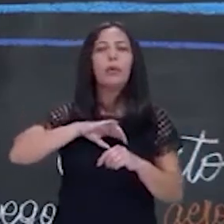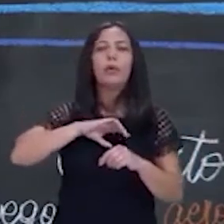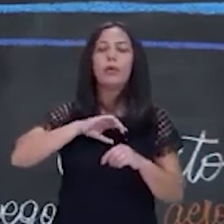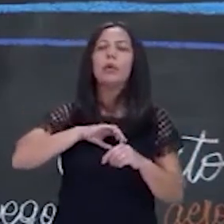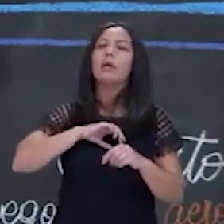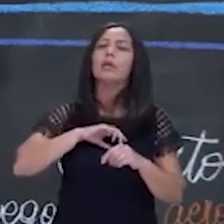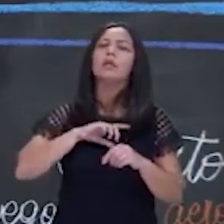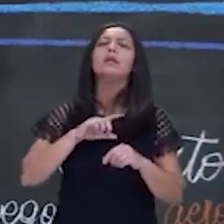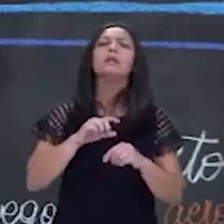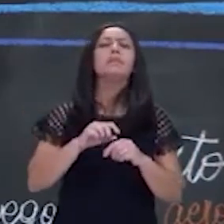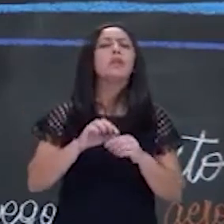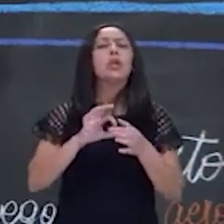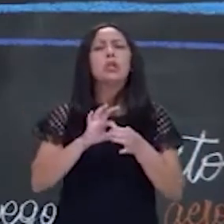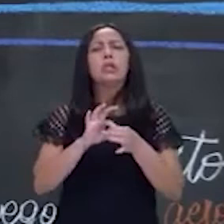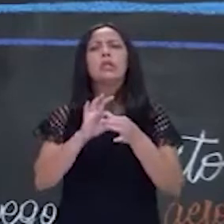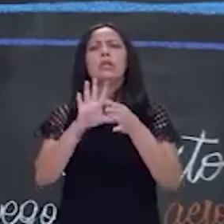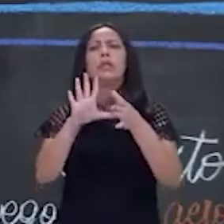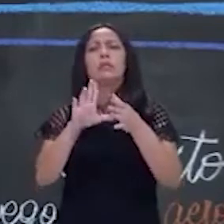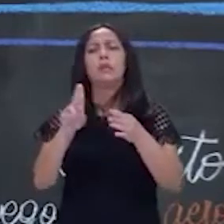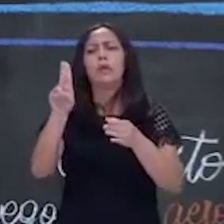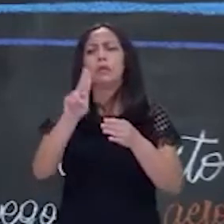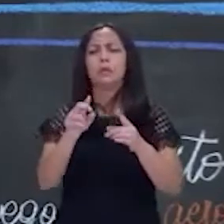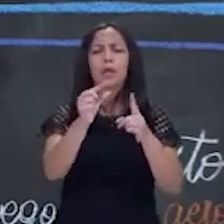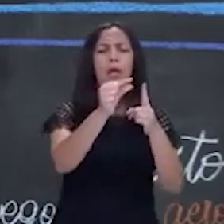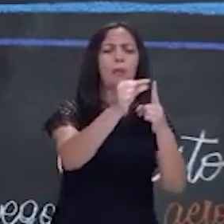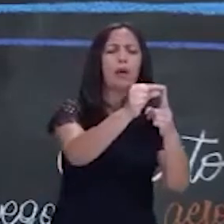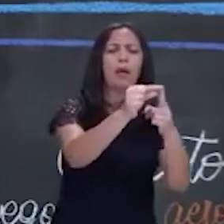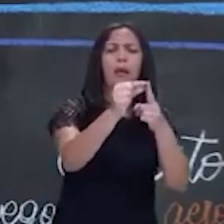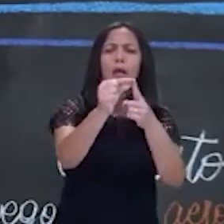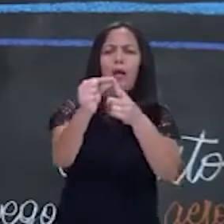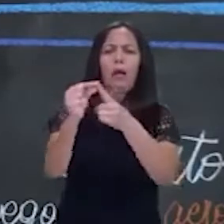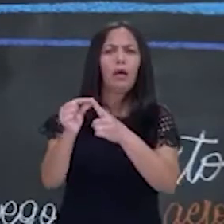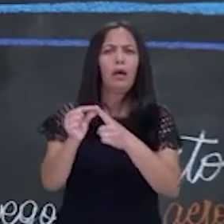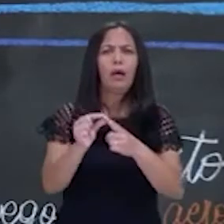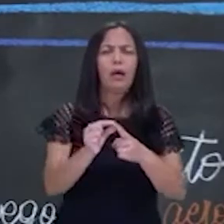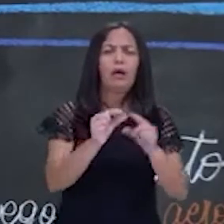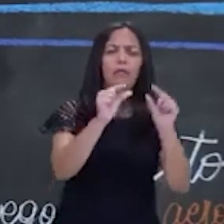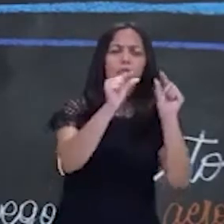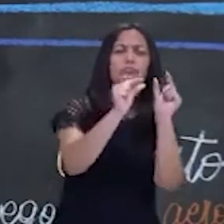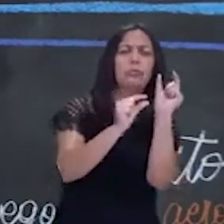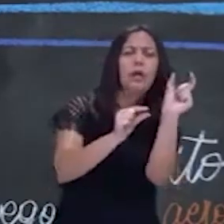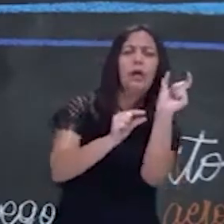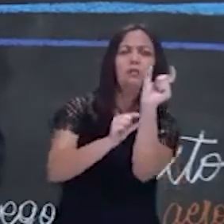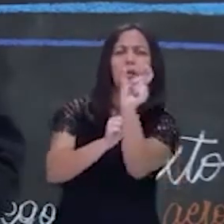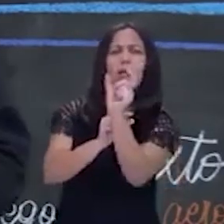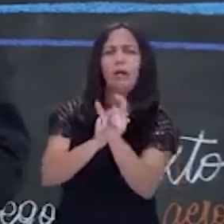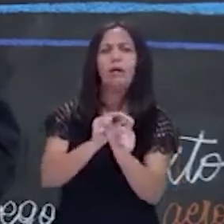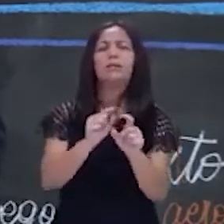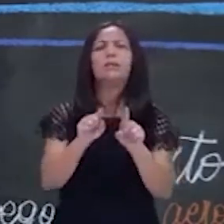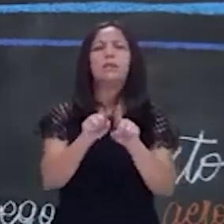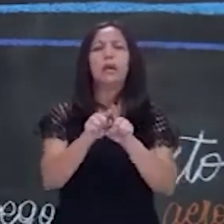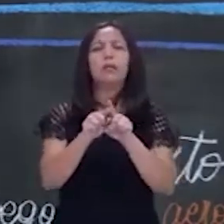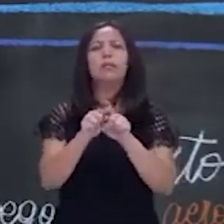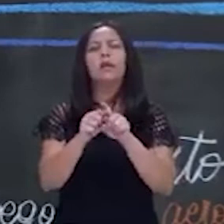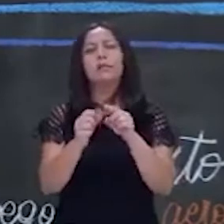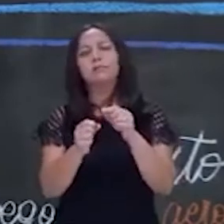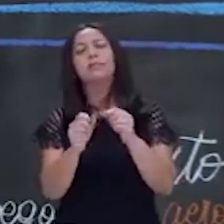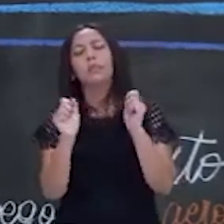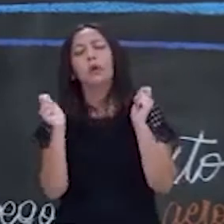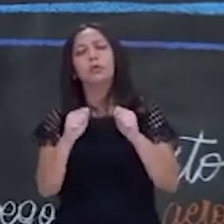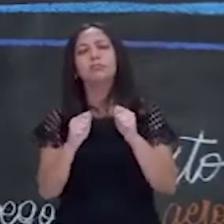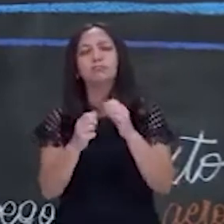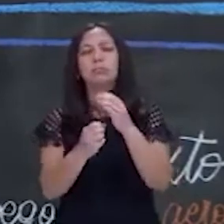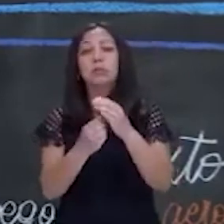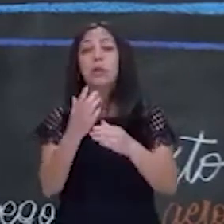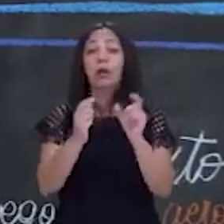que a língua permite que a gente utilize uma variedade de opções, uma variedade de vocabulário que nos permite